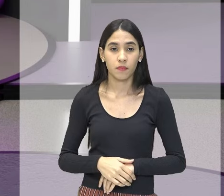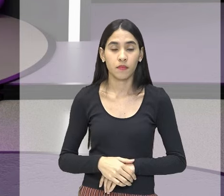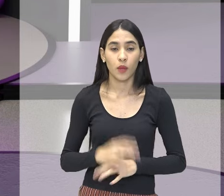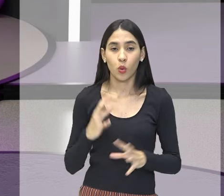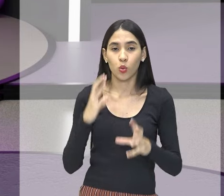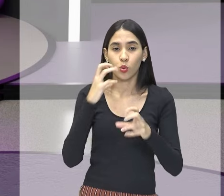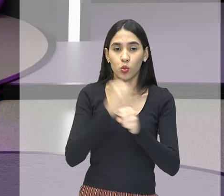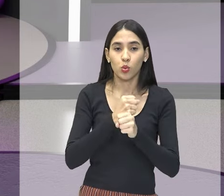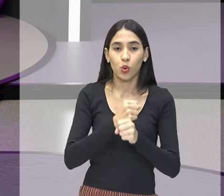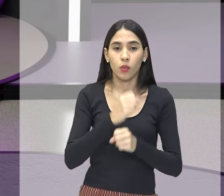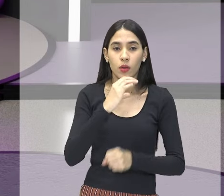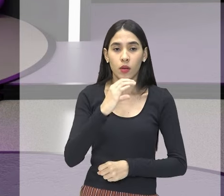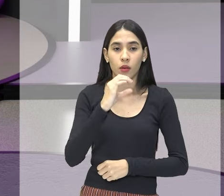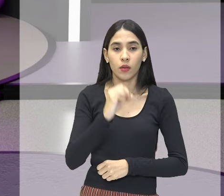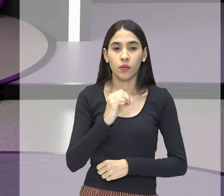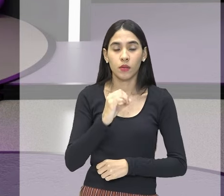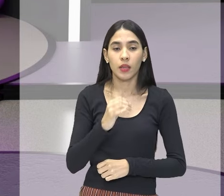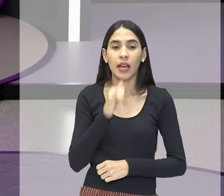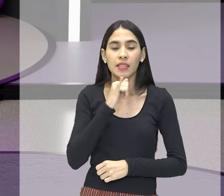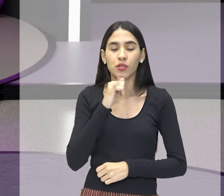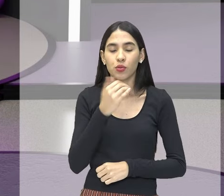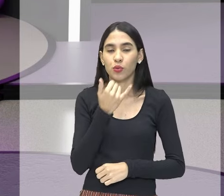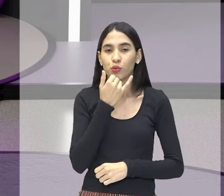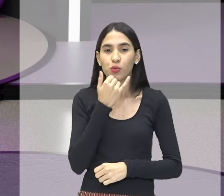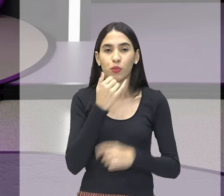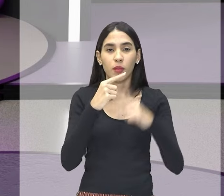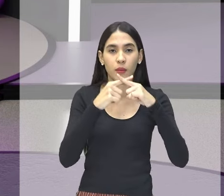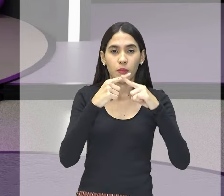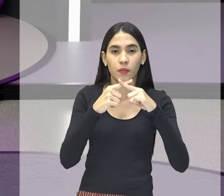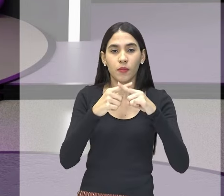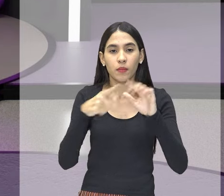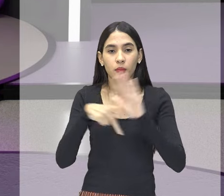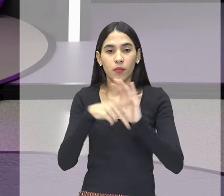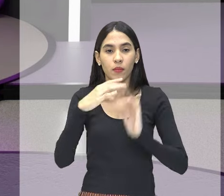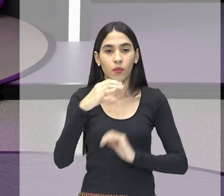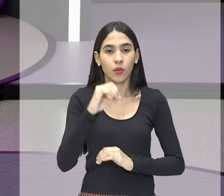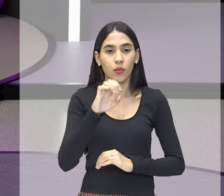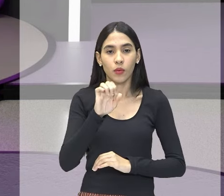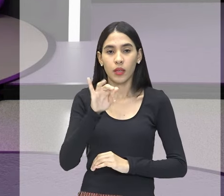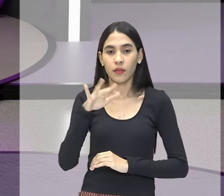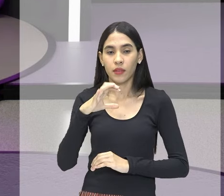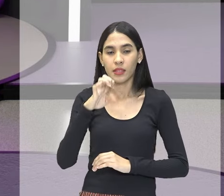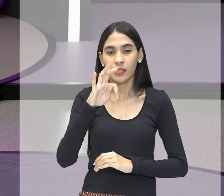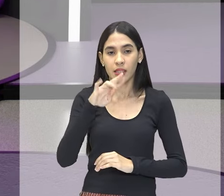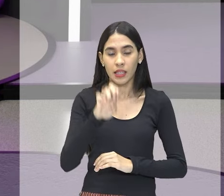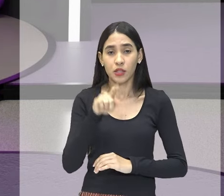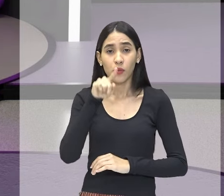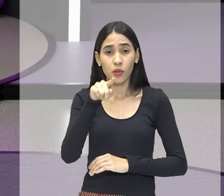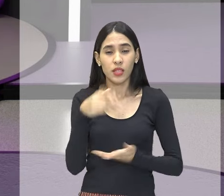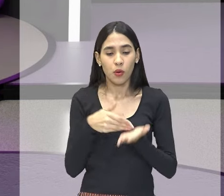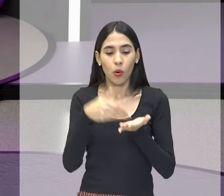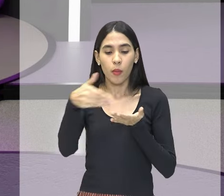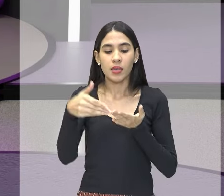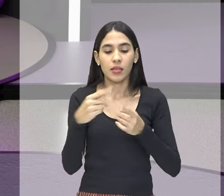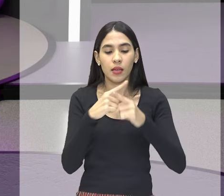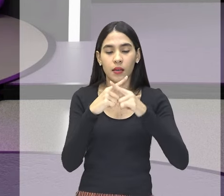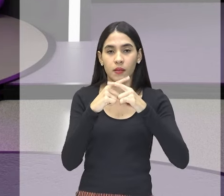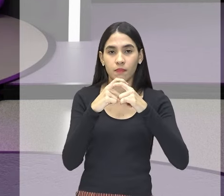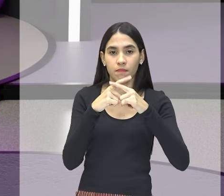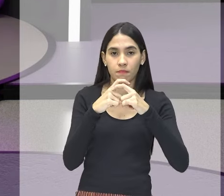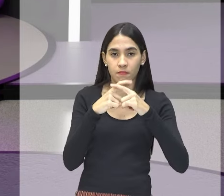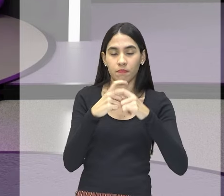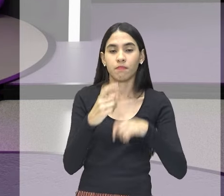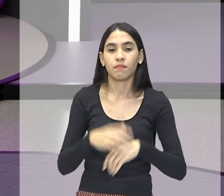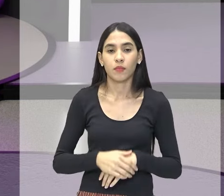dos coeficientes. Eu vou começar a multiplicar os monômios? Eu vou começar ali multiplicando os coeficientes,